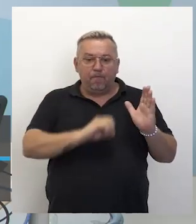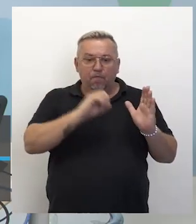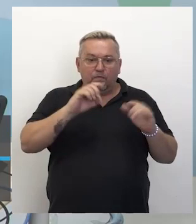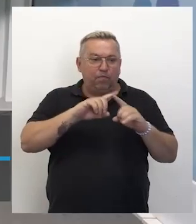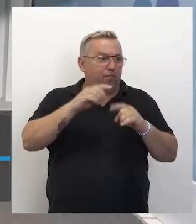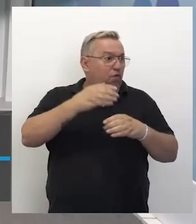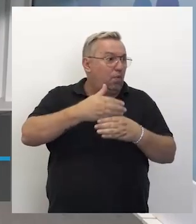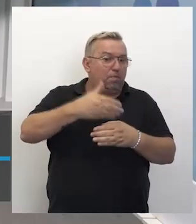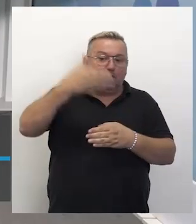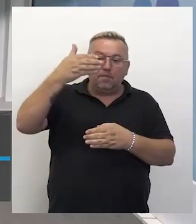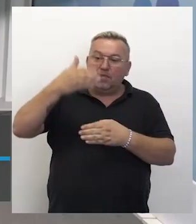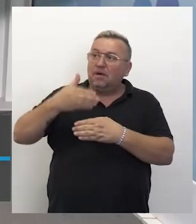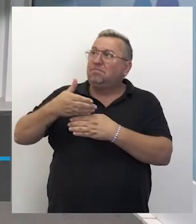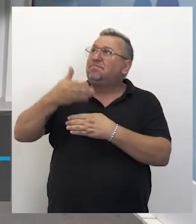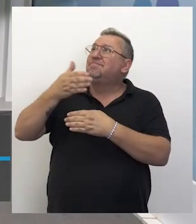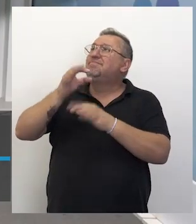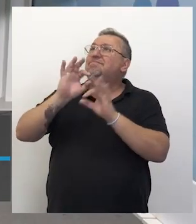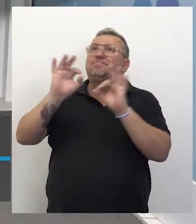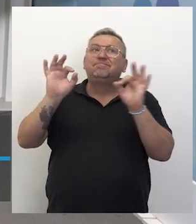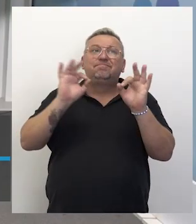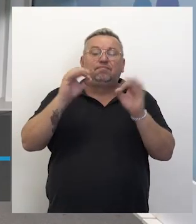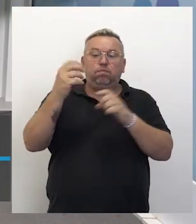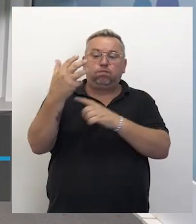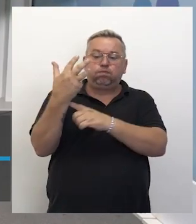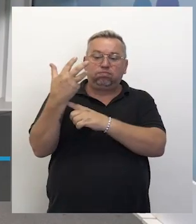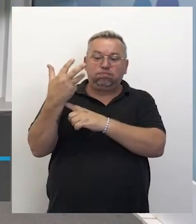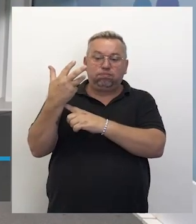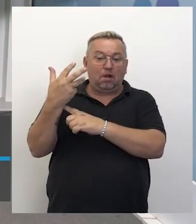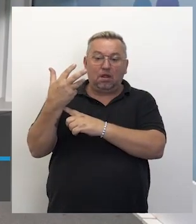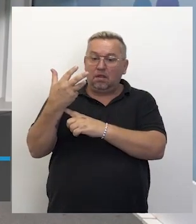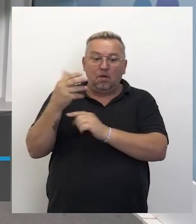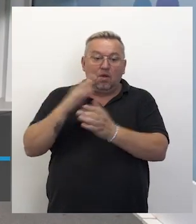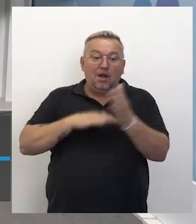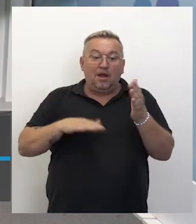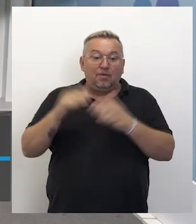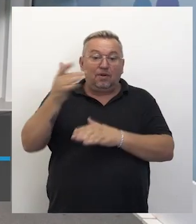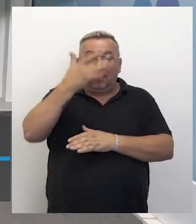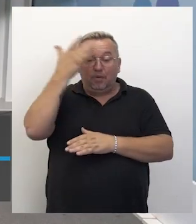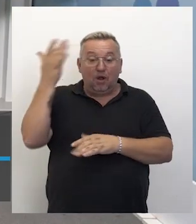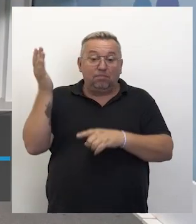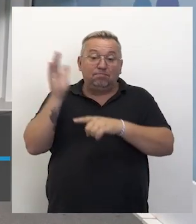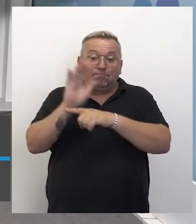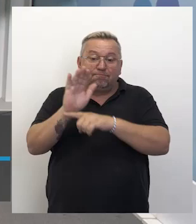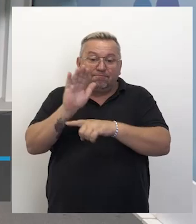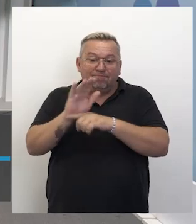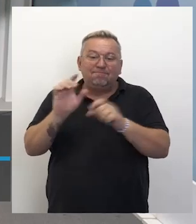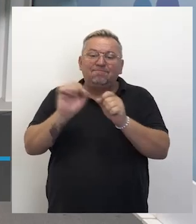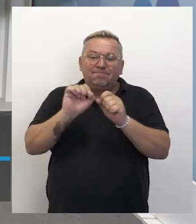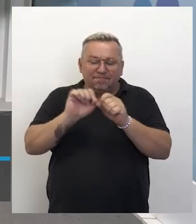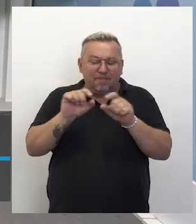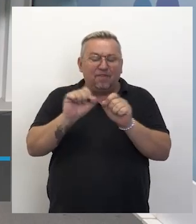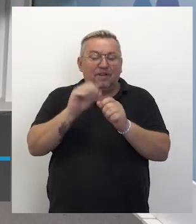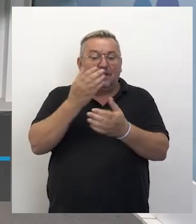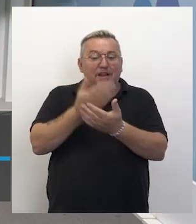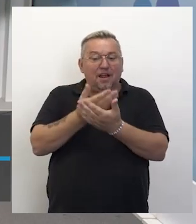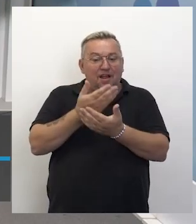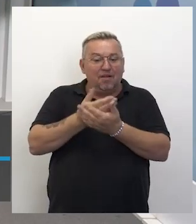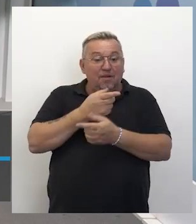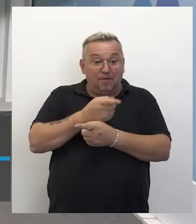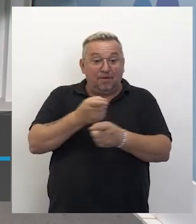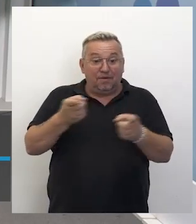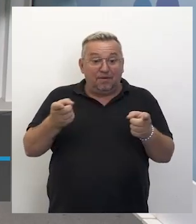a parede, Sim. Ele não é só as câmeras. O estúdio é todo mundo que está aqui ajudando a gente a levar essa aula para